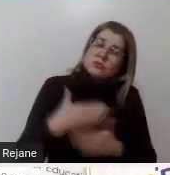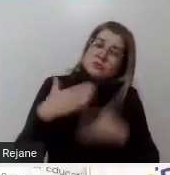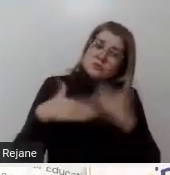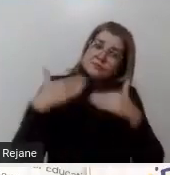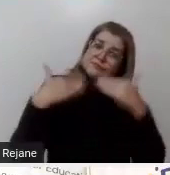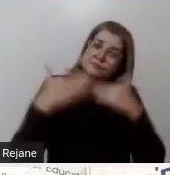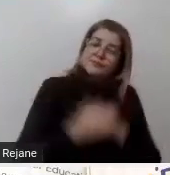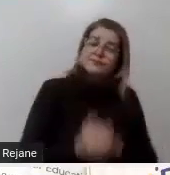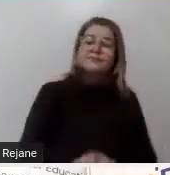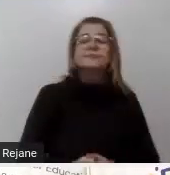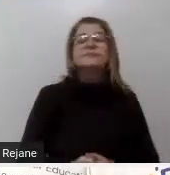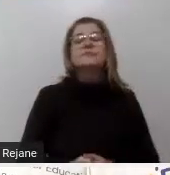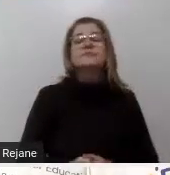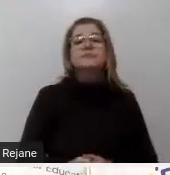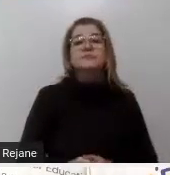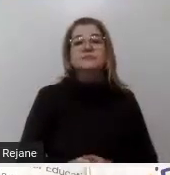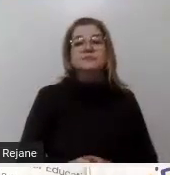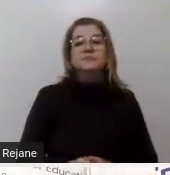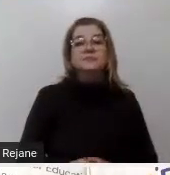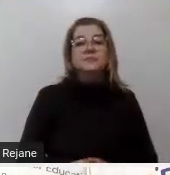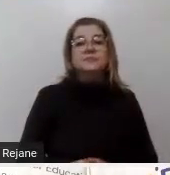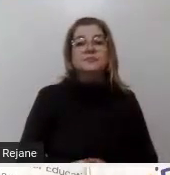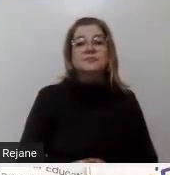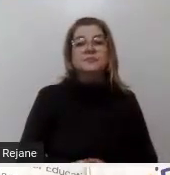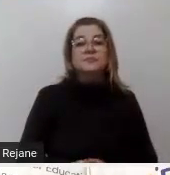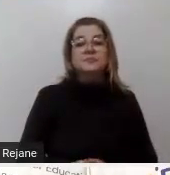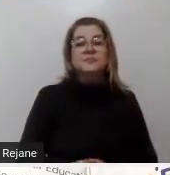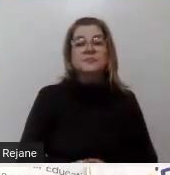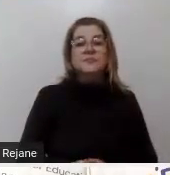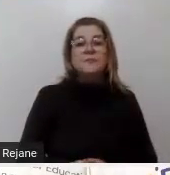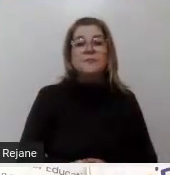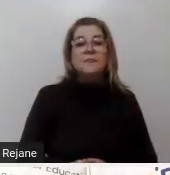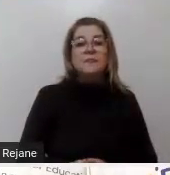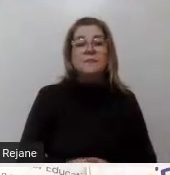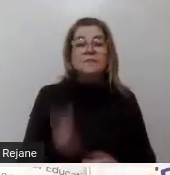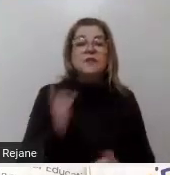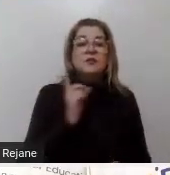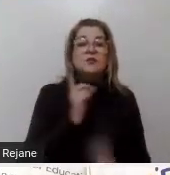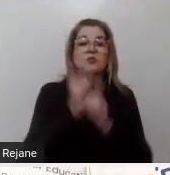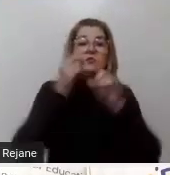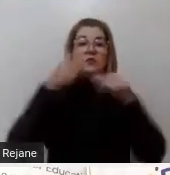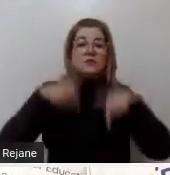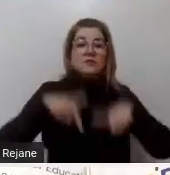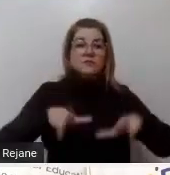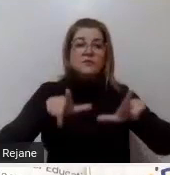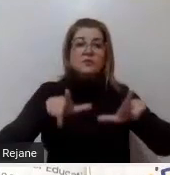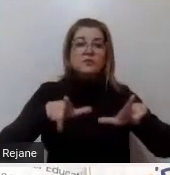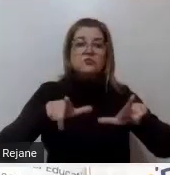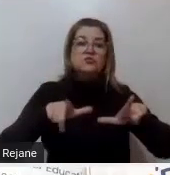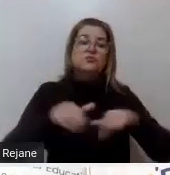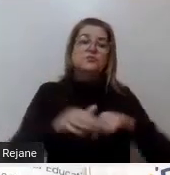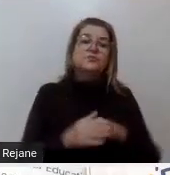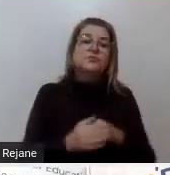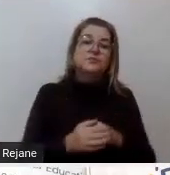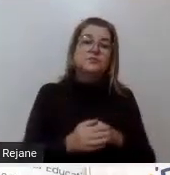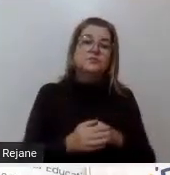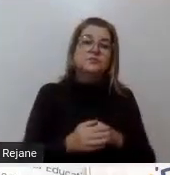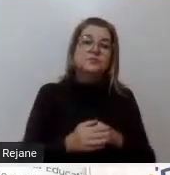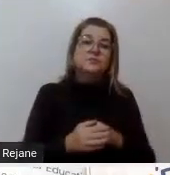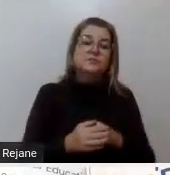material. Isso. Bom, aqui, ó, eu achei um vídeo que foi